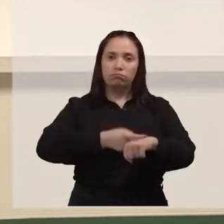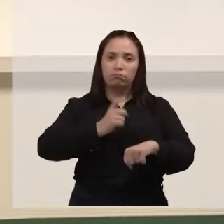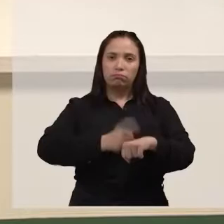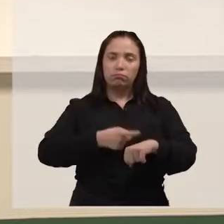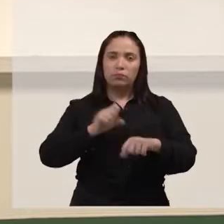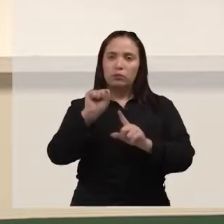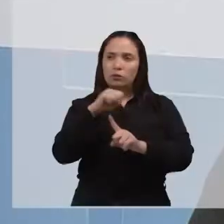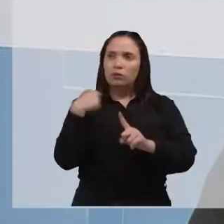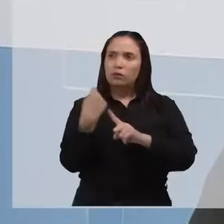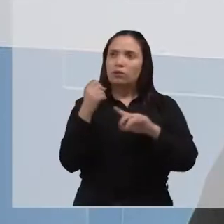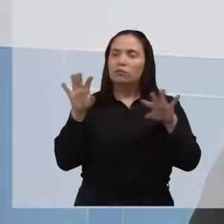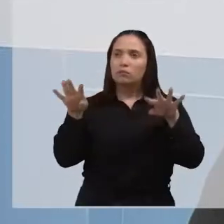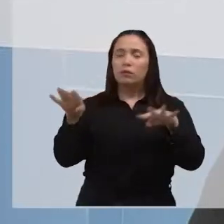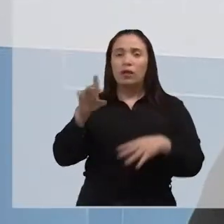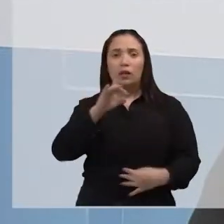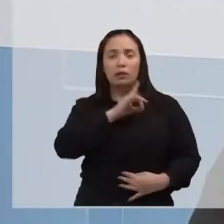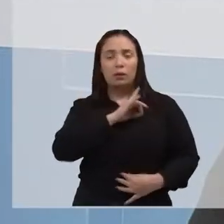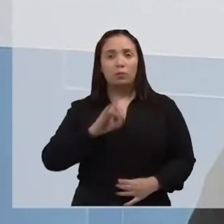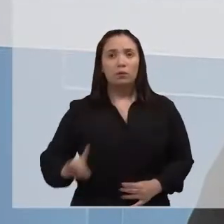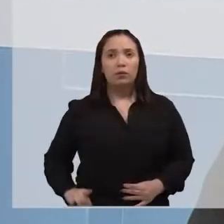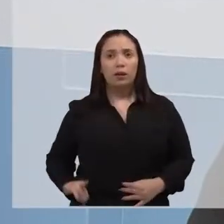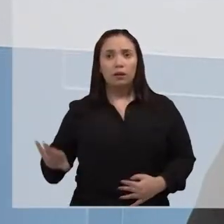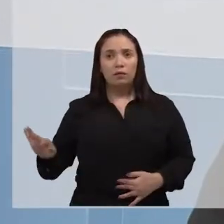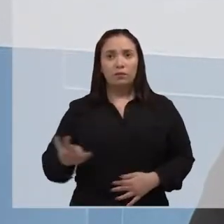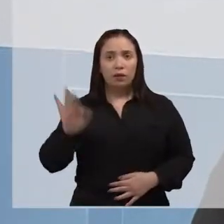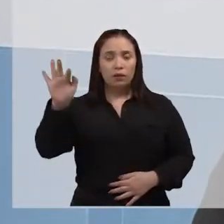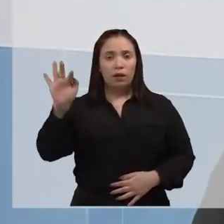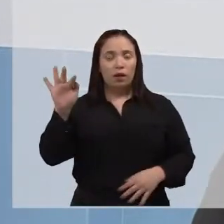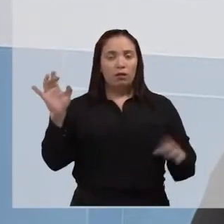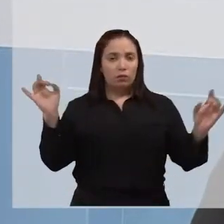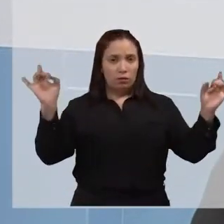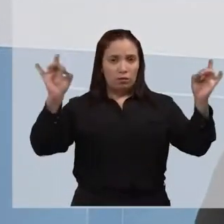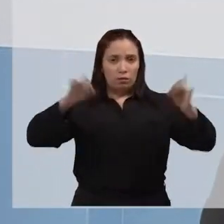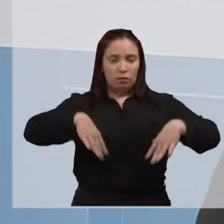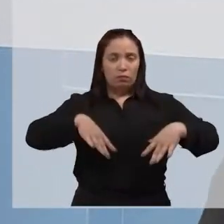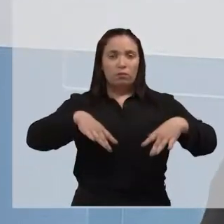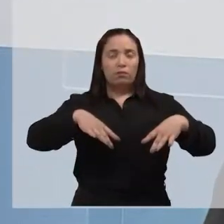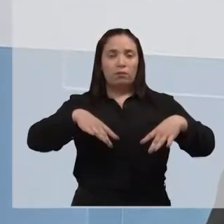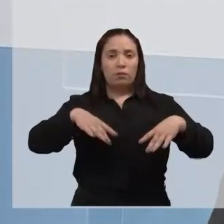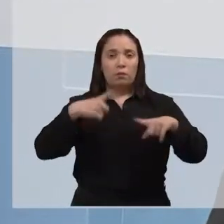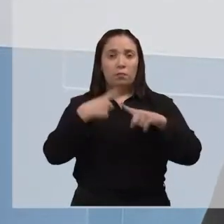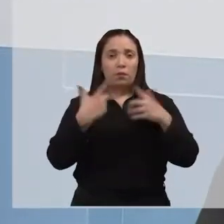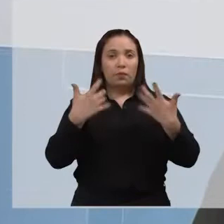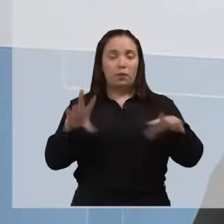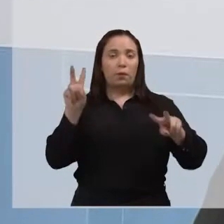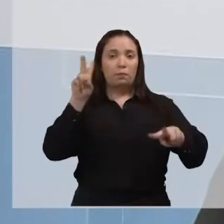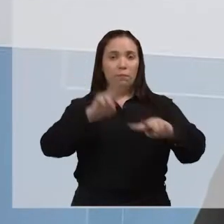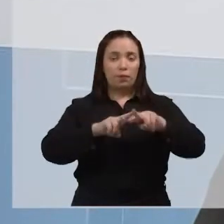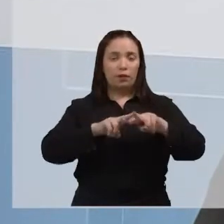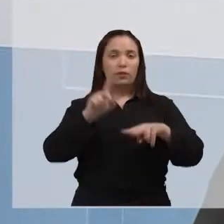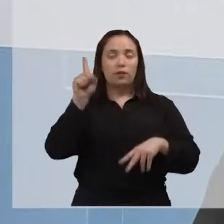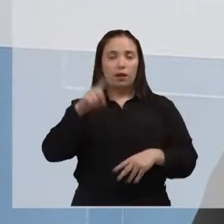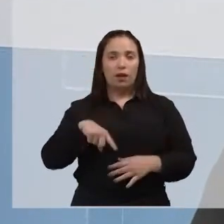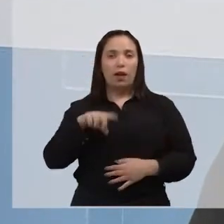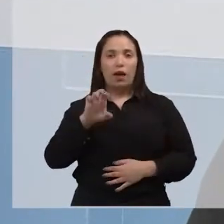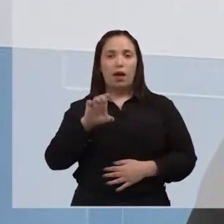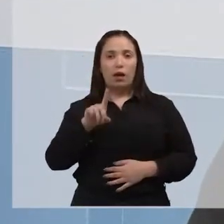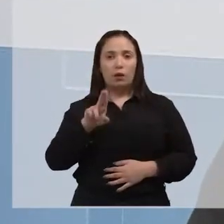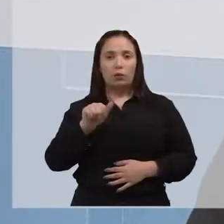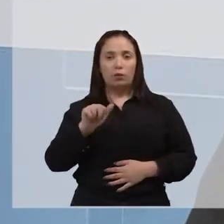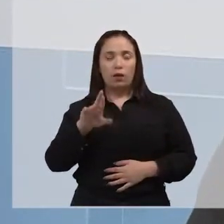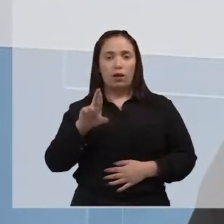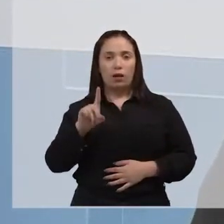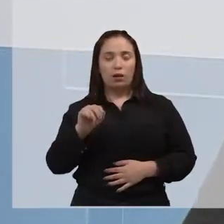ao ponto de um deputado federal renunciar para ir para a primeira instância, para não ser preso, que foi o caso do Eduardo Azevedo. Do